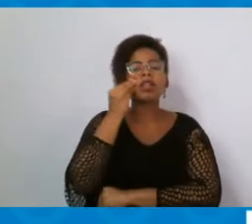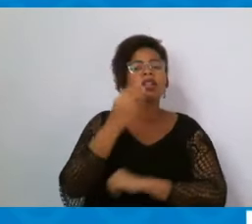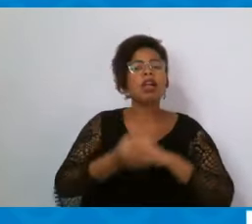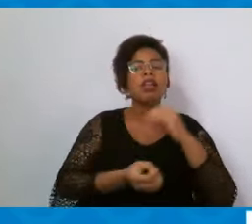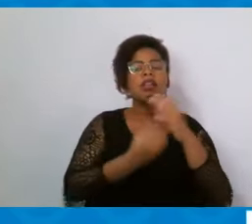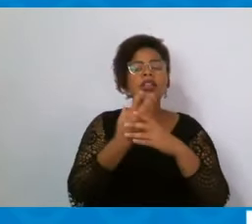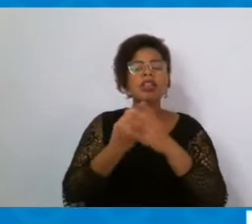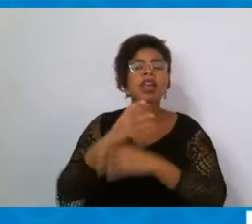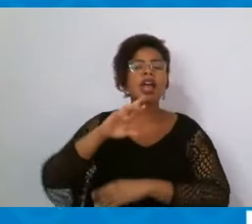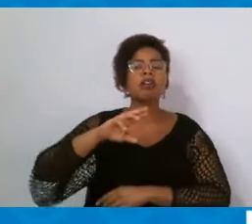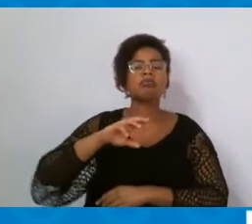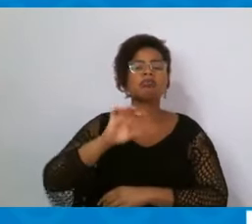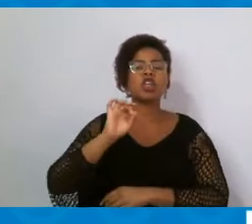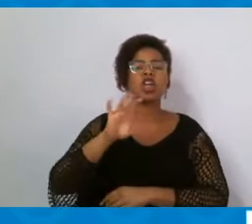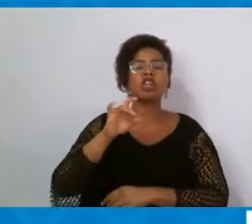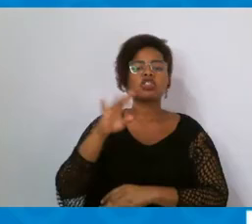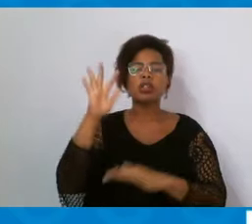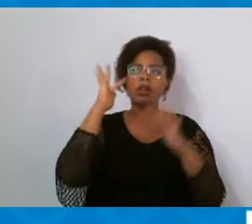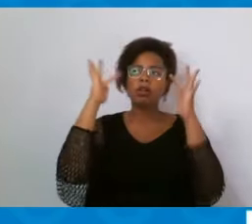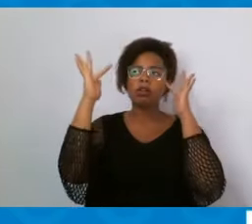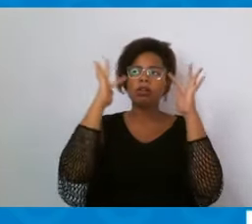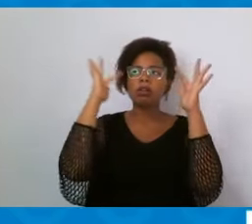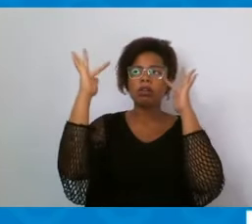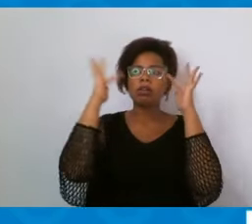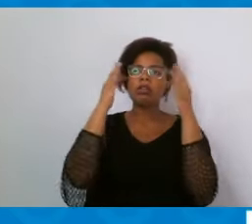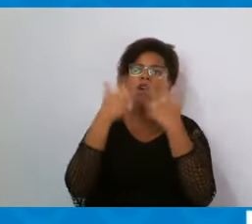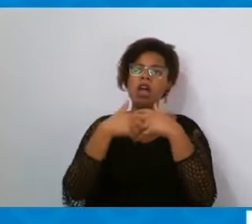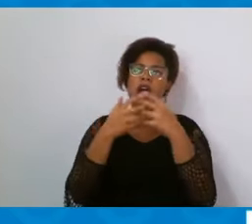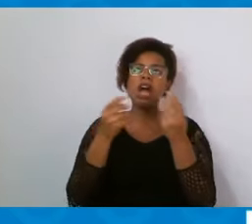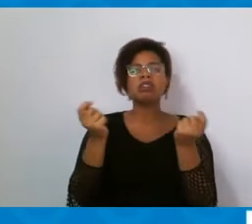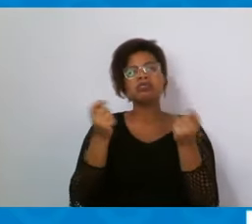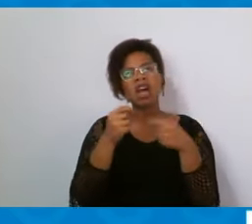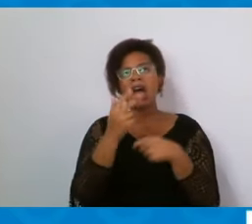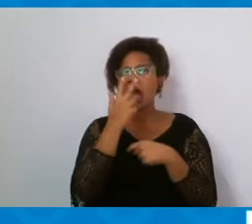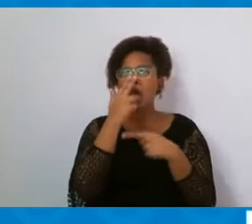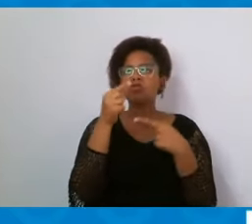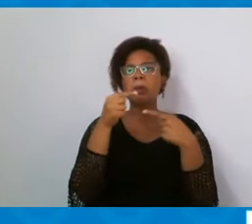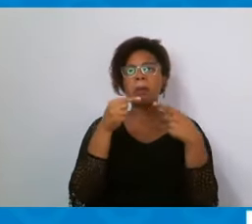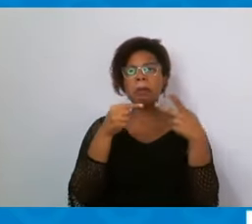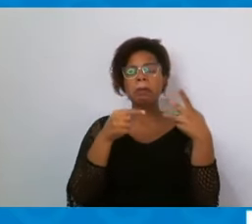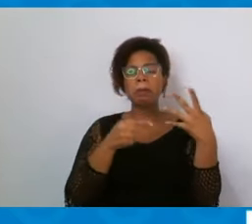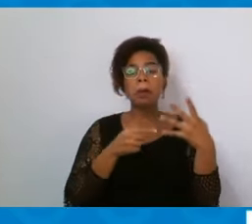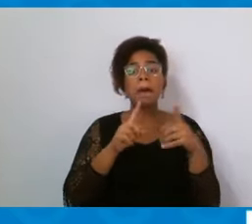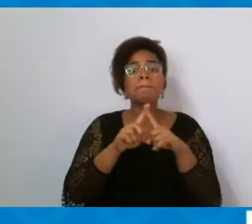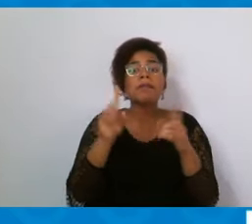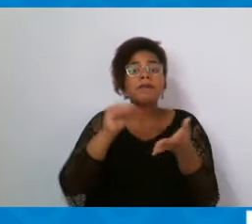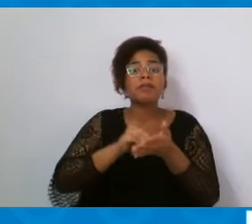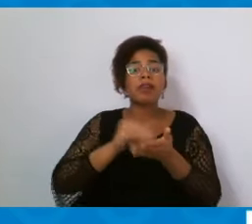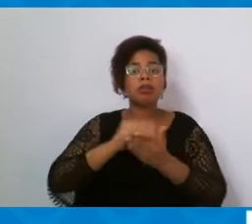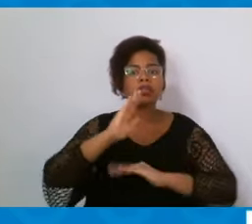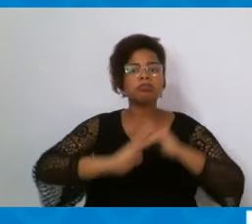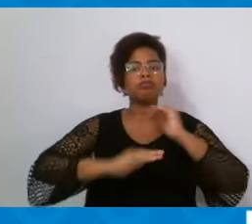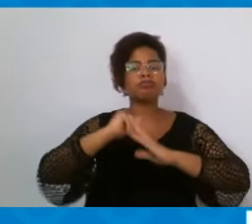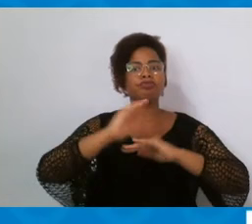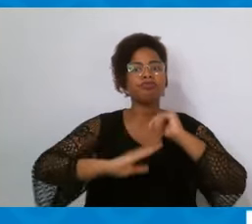eu fizesse tal coisa, solucionaria. Não. Um grupo, por exemplo, que investigou